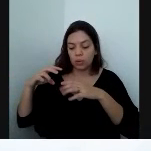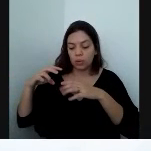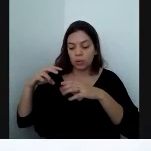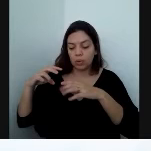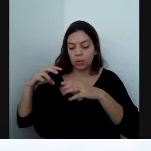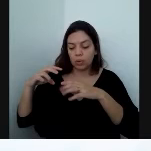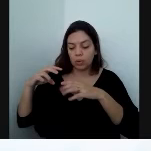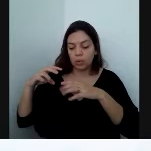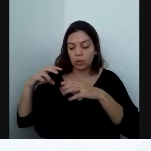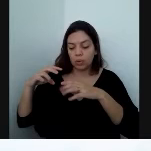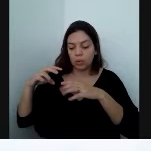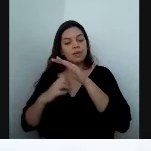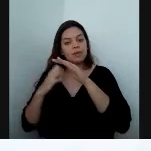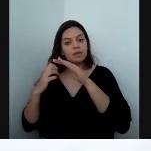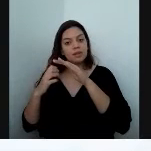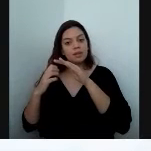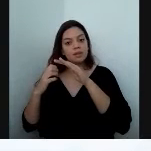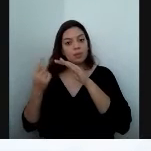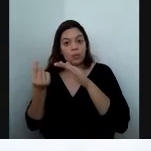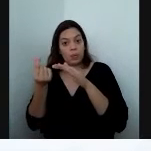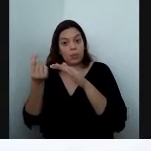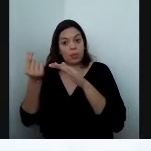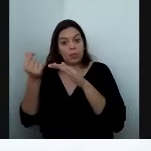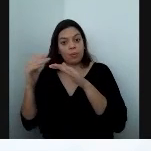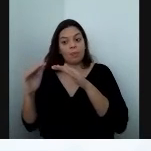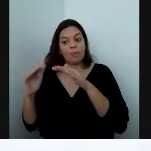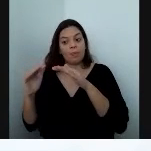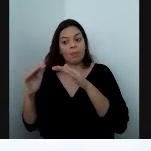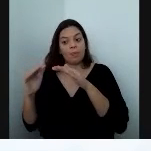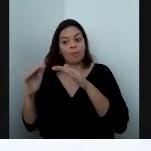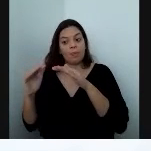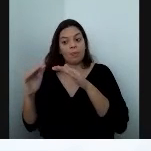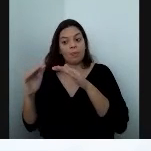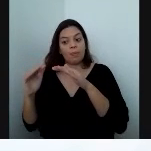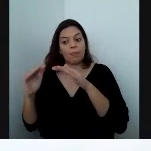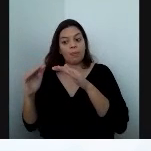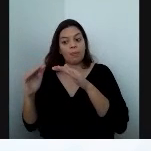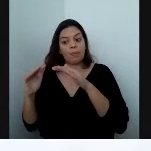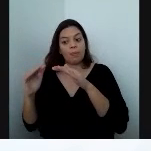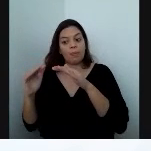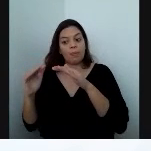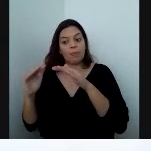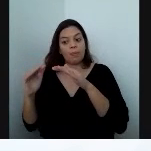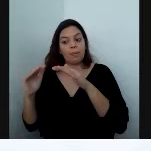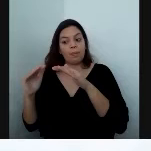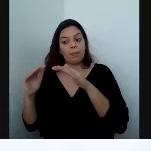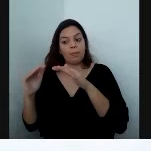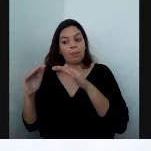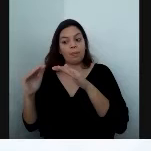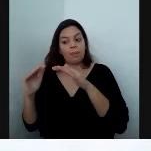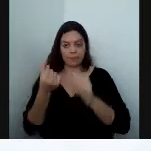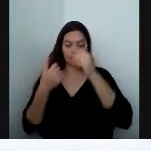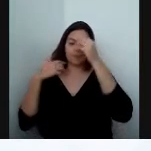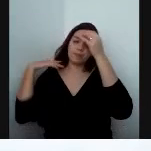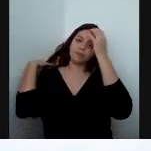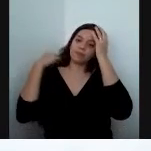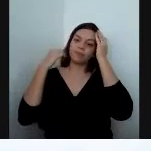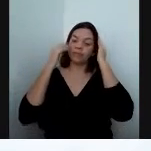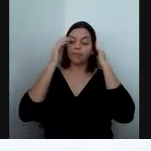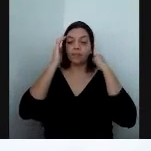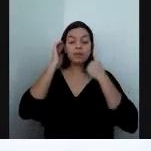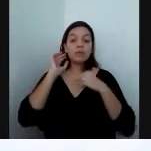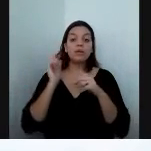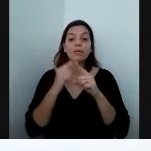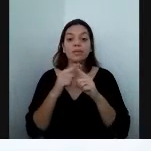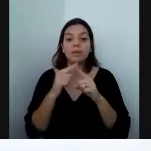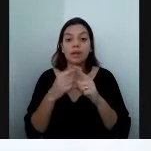já não será mais só 13%. Porque, infelizmente, Sim. os patrões utilizaram a fragilidade